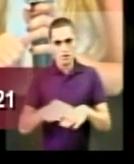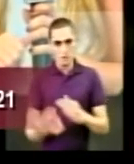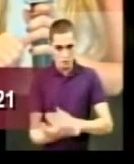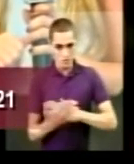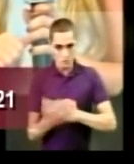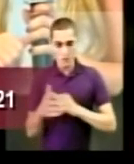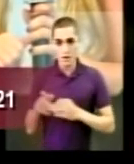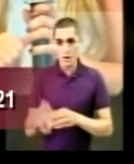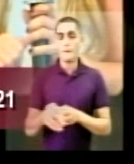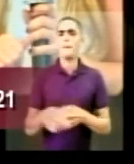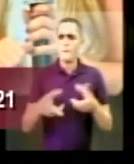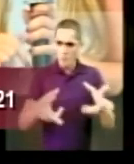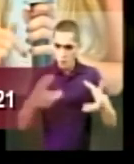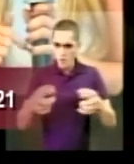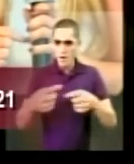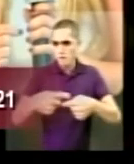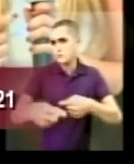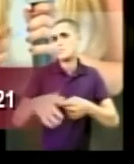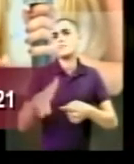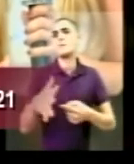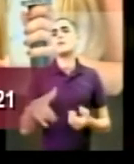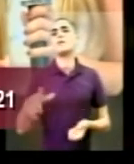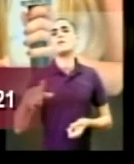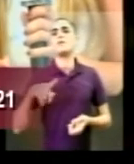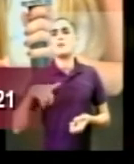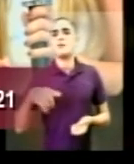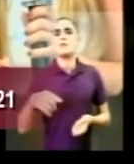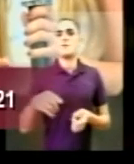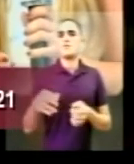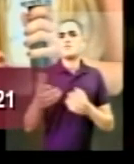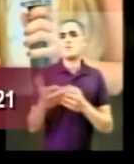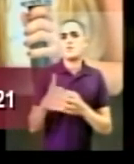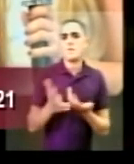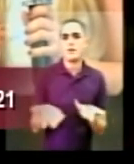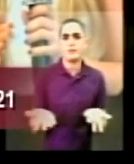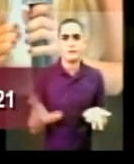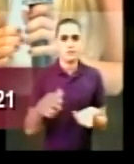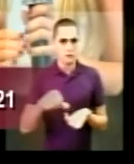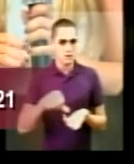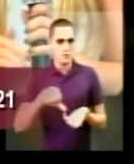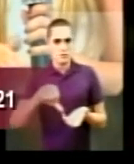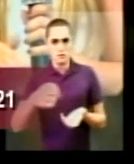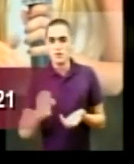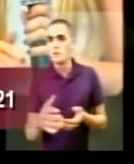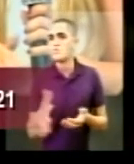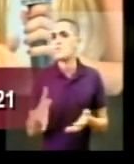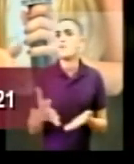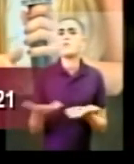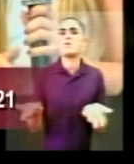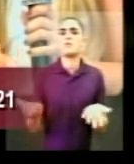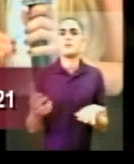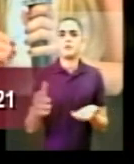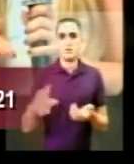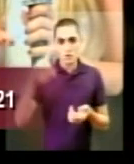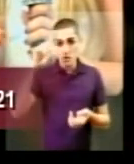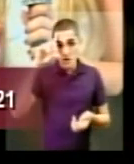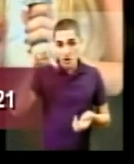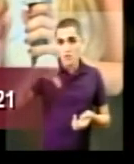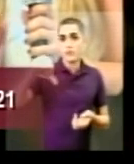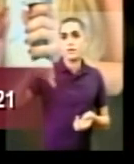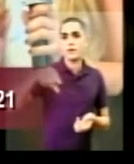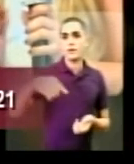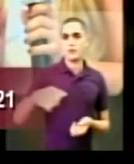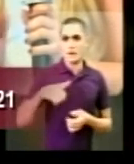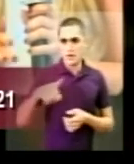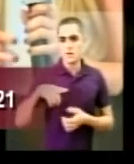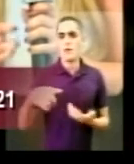novembro com uma média de 49 casos, chegamos a 237 casos praticamente lá no dia 9, e agora estamos